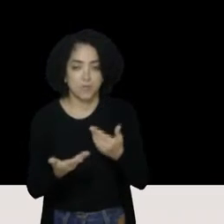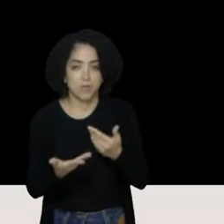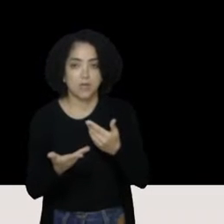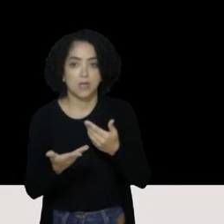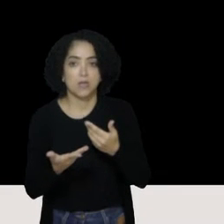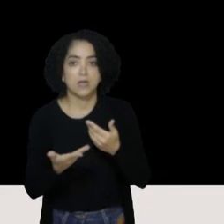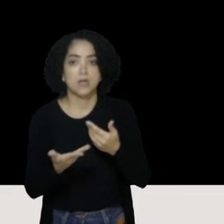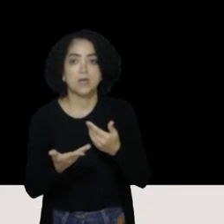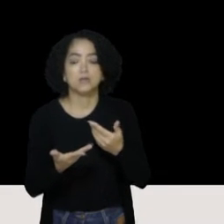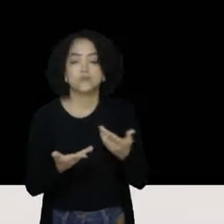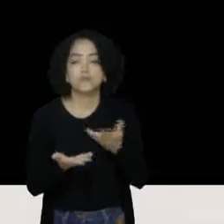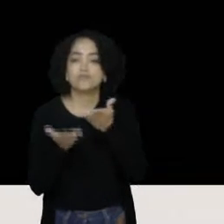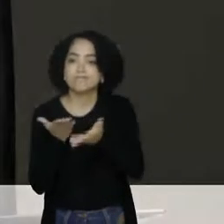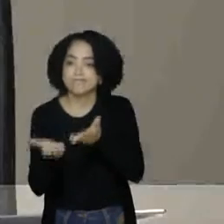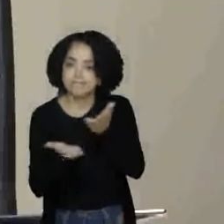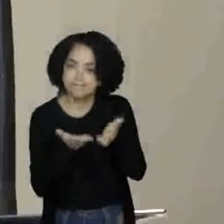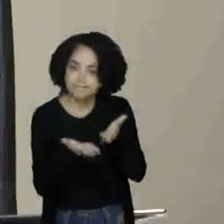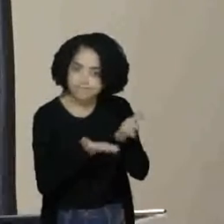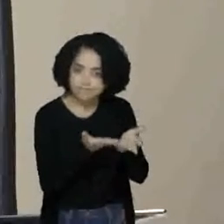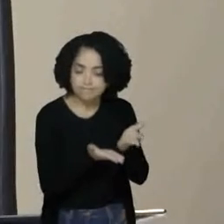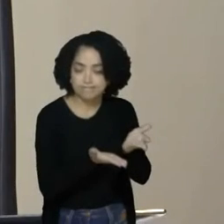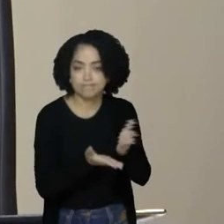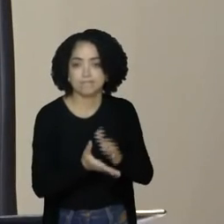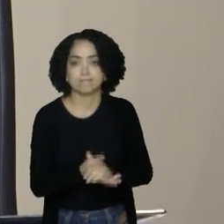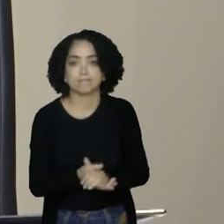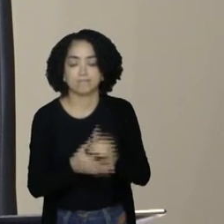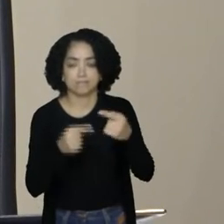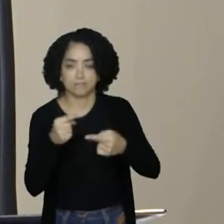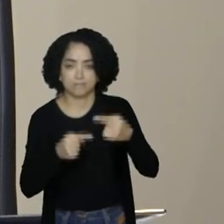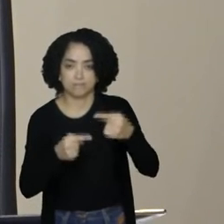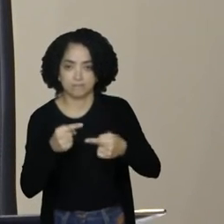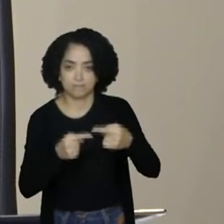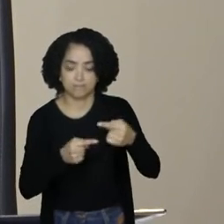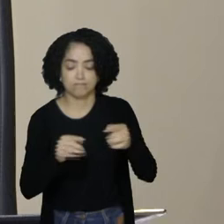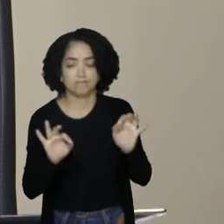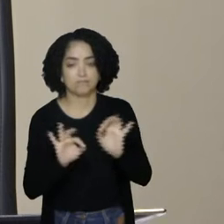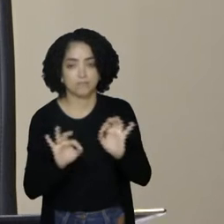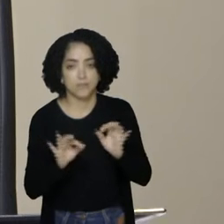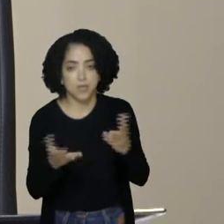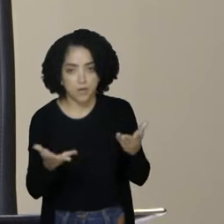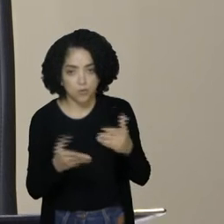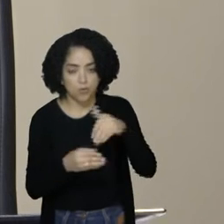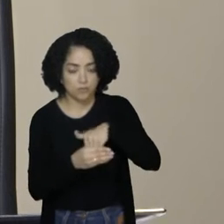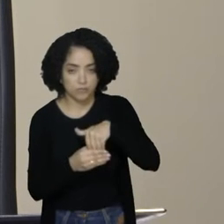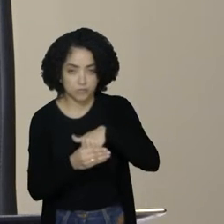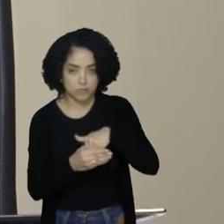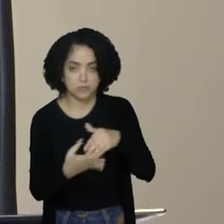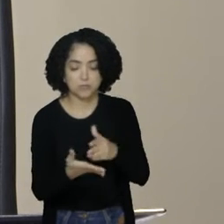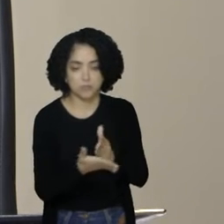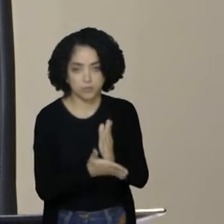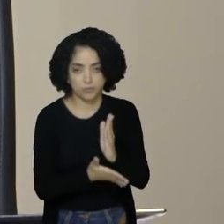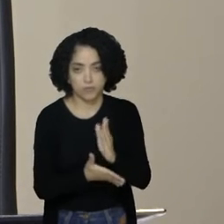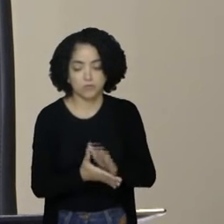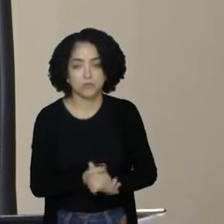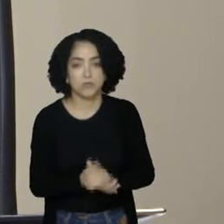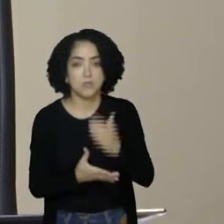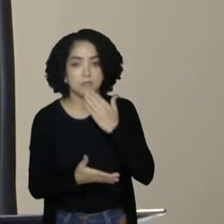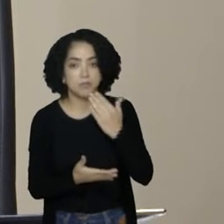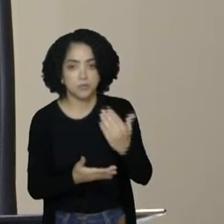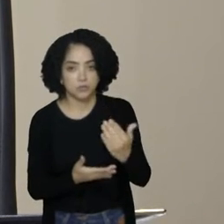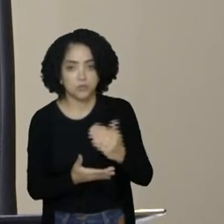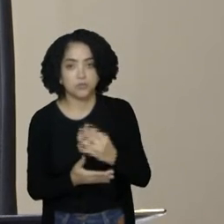disponibilidade do atendimento prestado. Em discussão, não havendo quem queira discutir, e votação, está aprovado. Pedido de